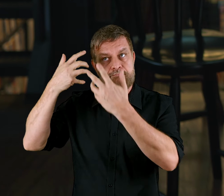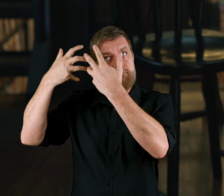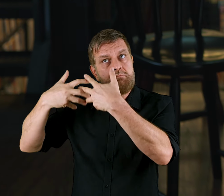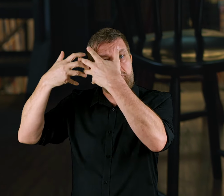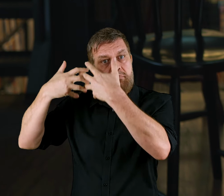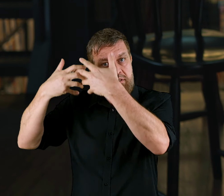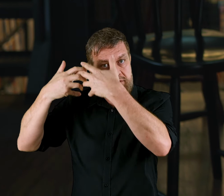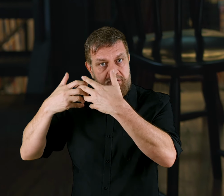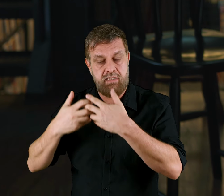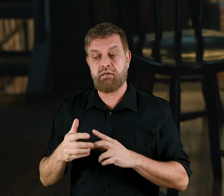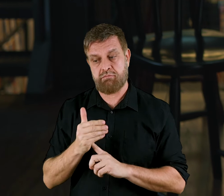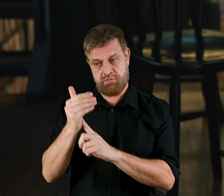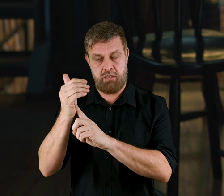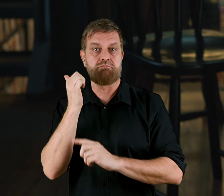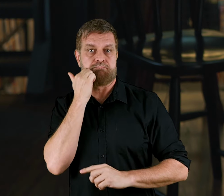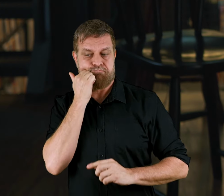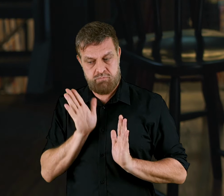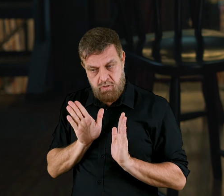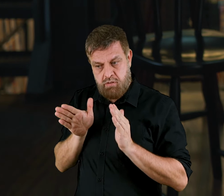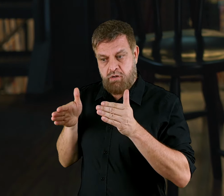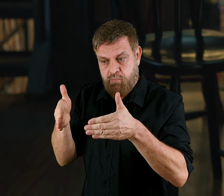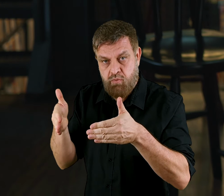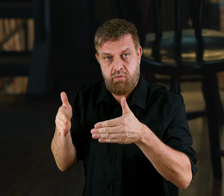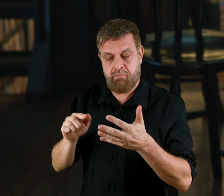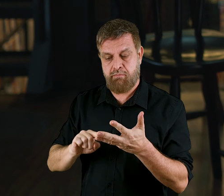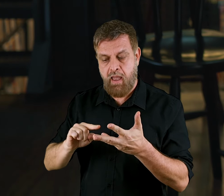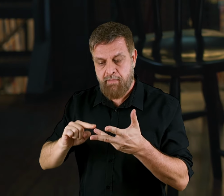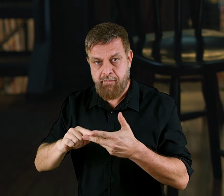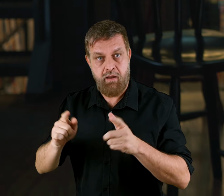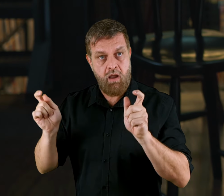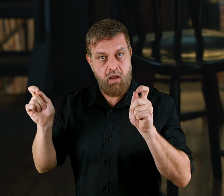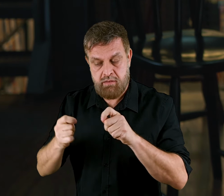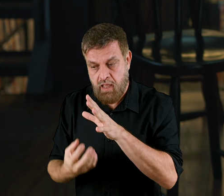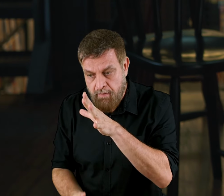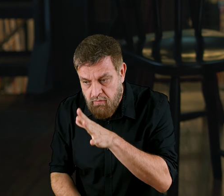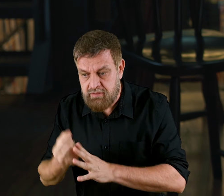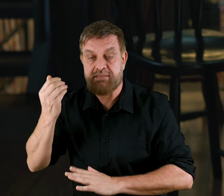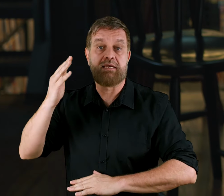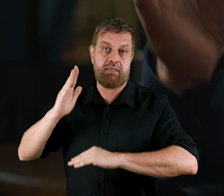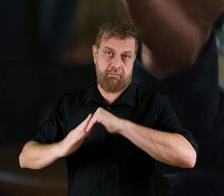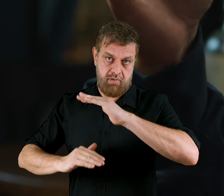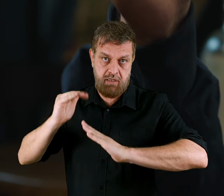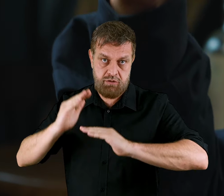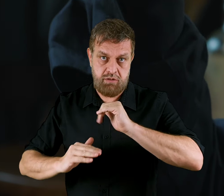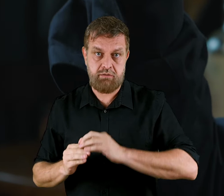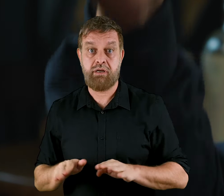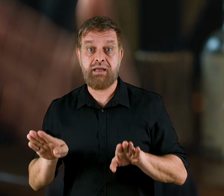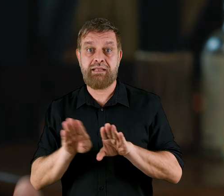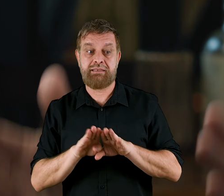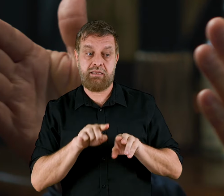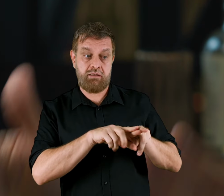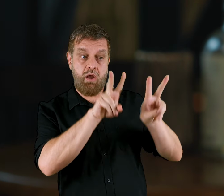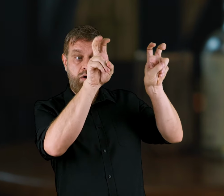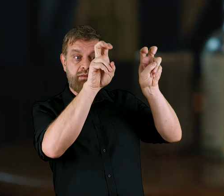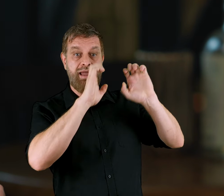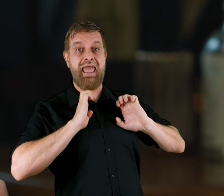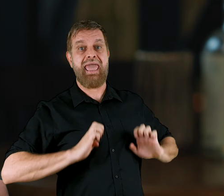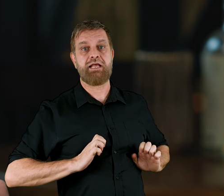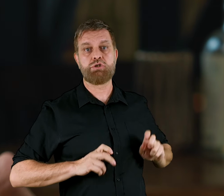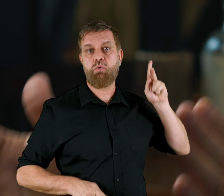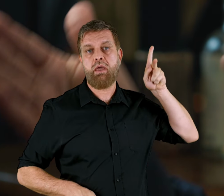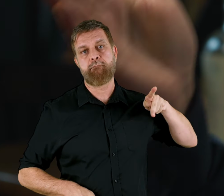ponto de vista tecnocientífico. Tudo que é possível pode vir a ser realizado. E existe um debate que é ético e